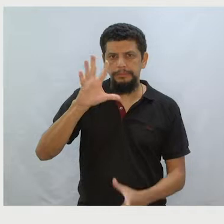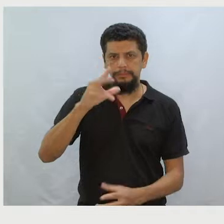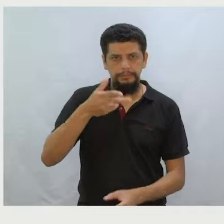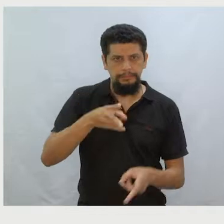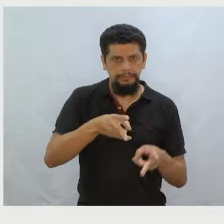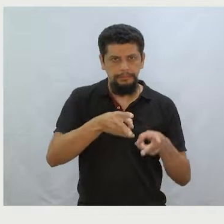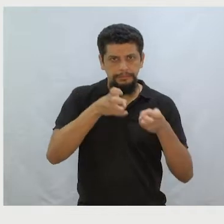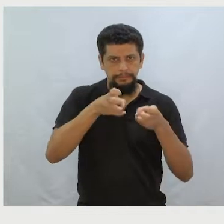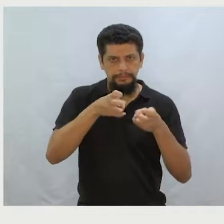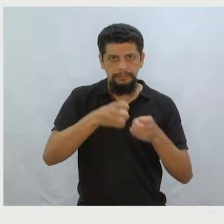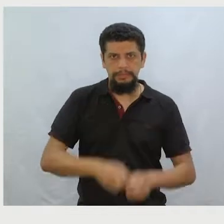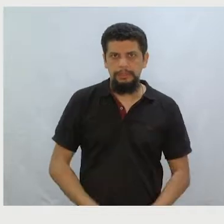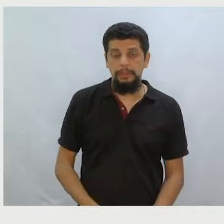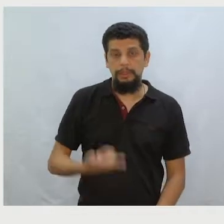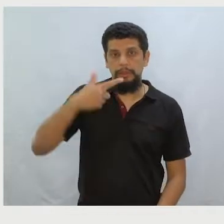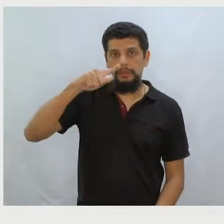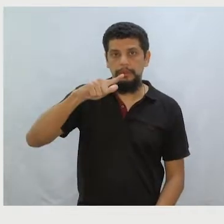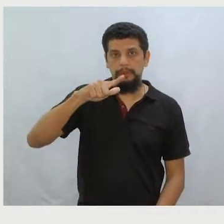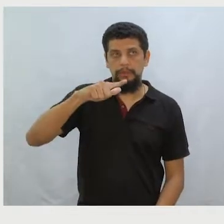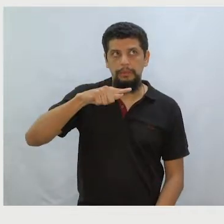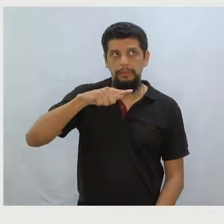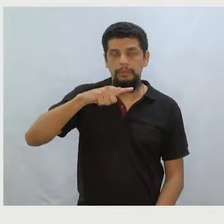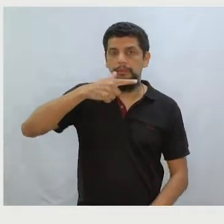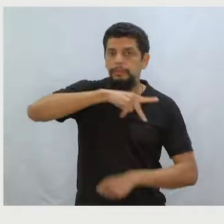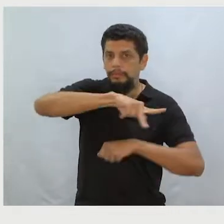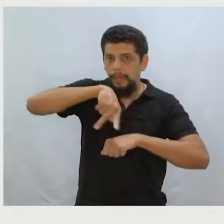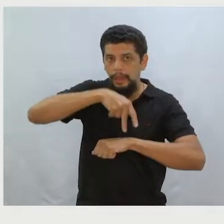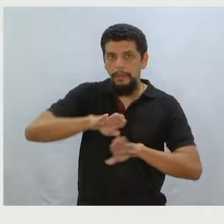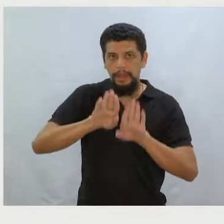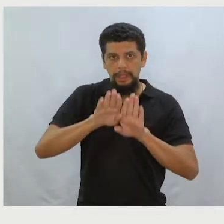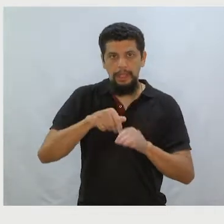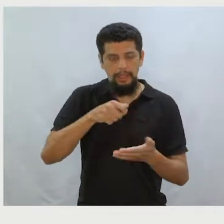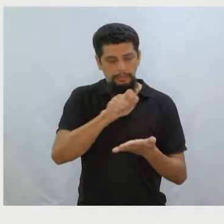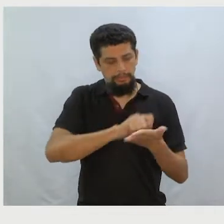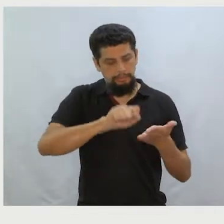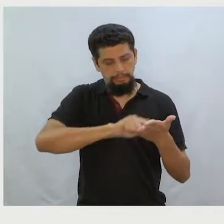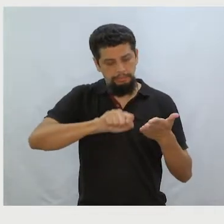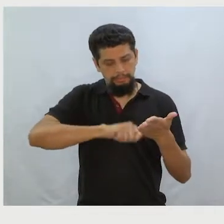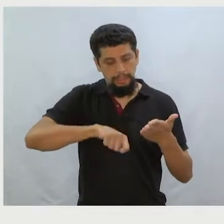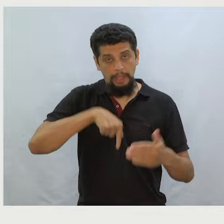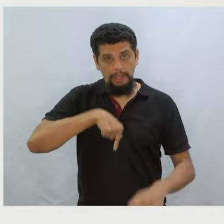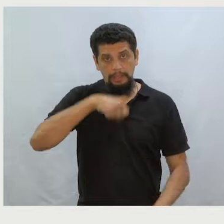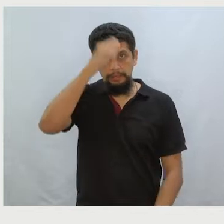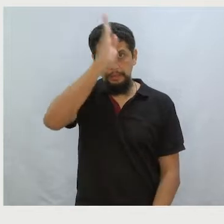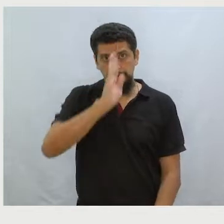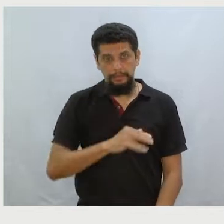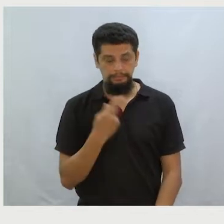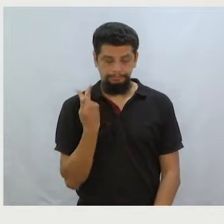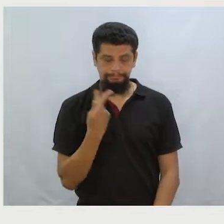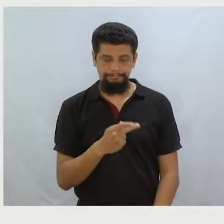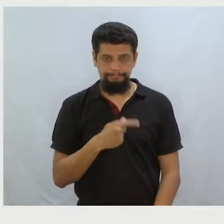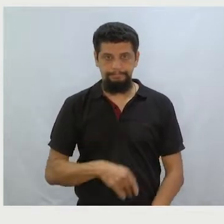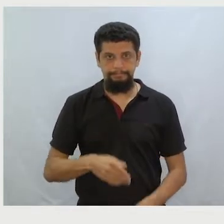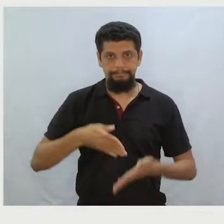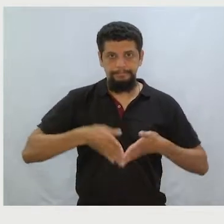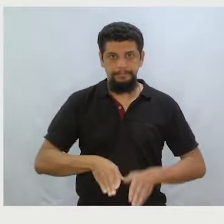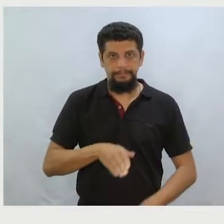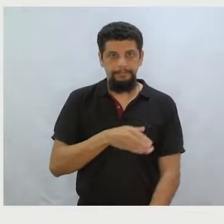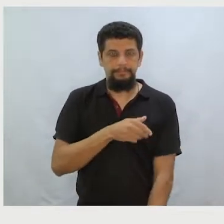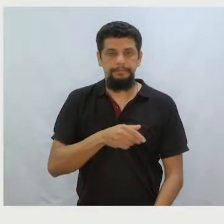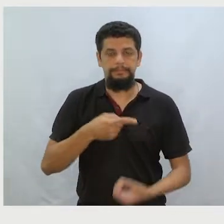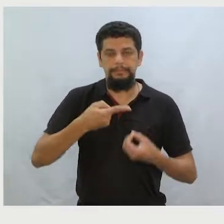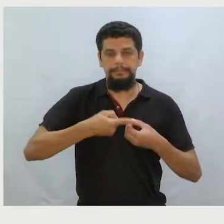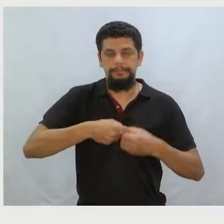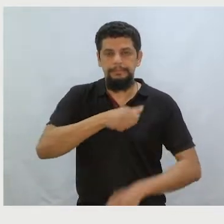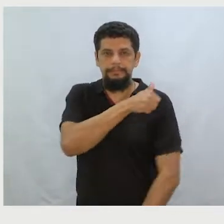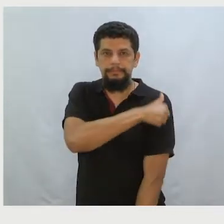perceber que é um nome aí de uma outra nacionalidade mas ele é um escritor ilustrador brasileiro nasceu no Rio de